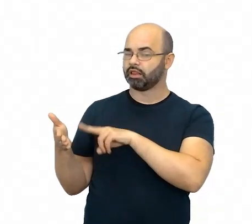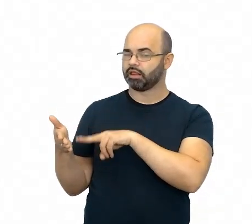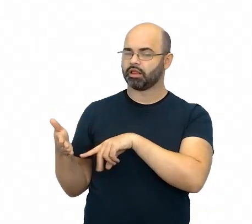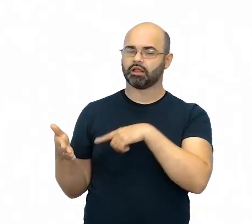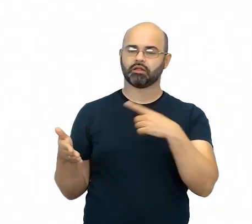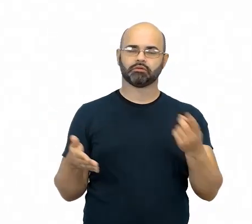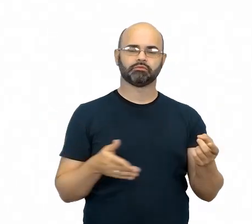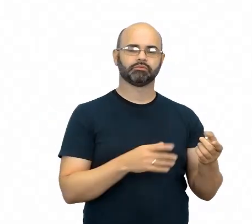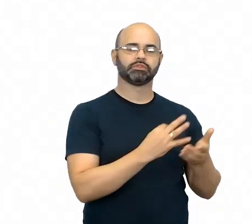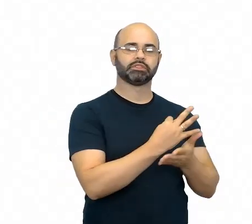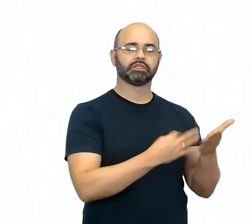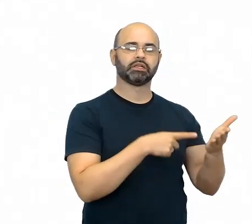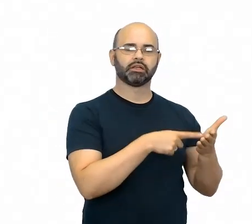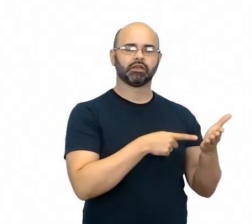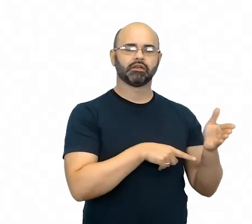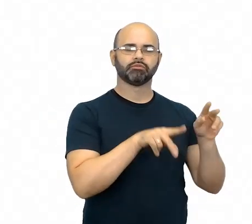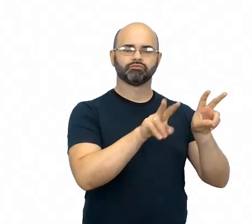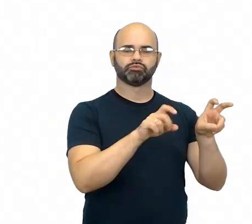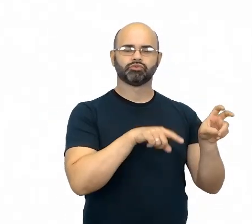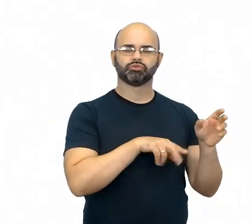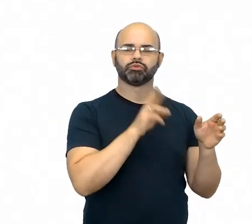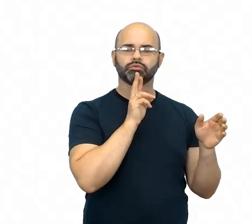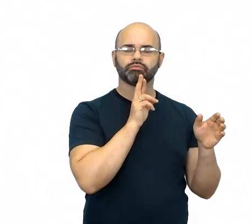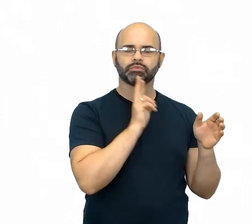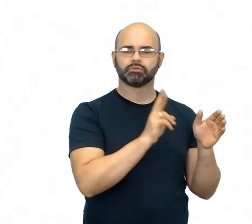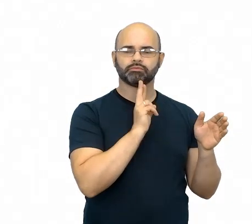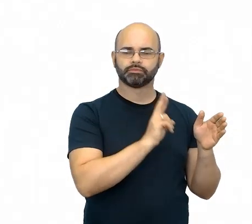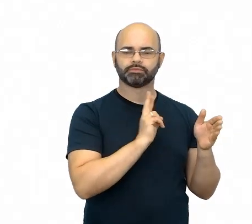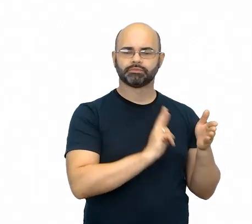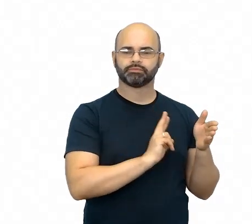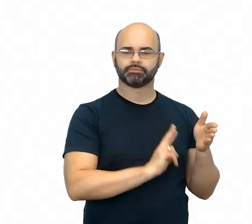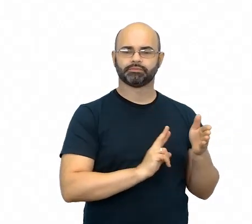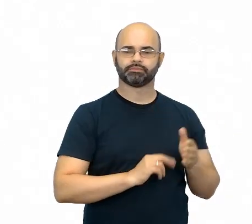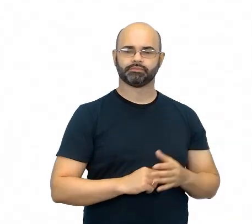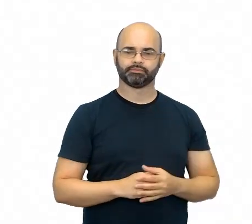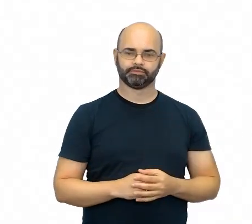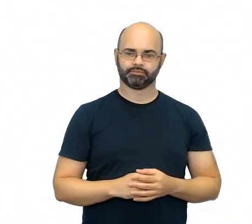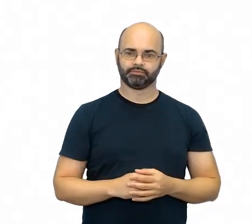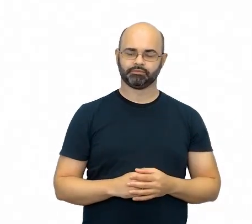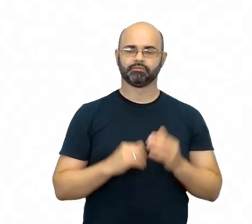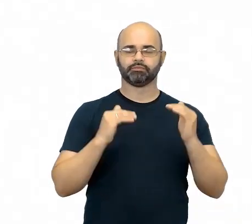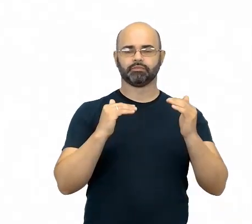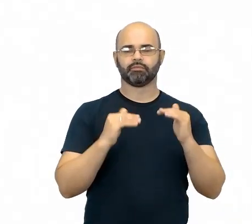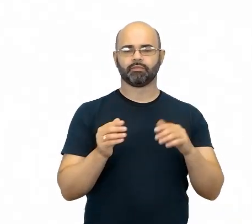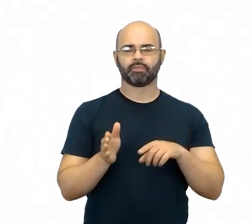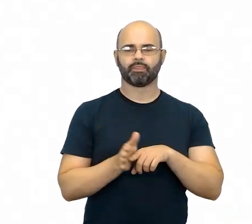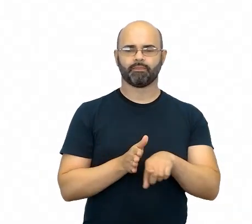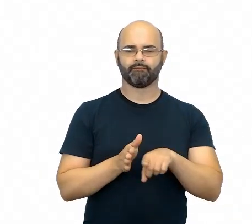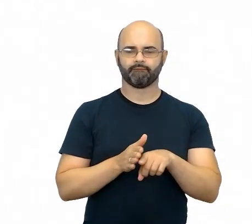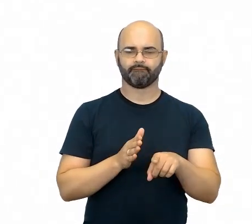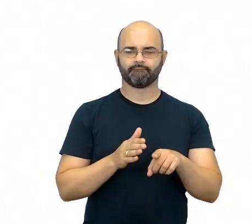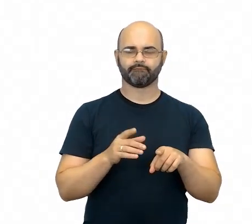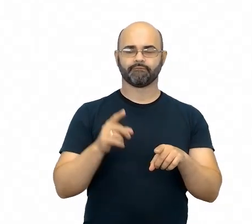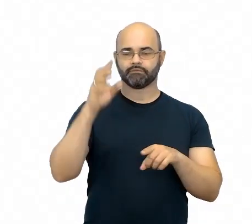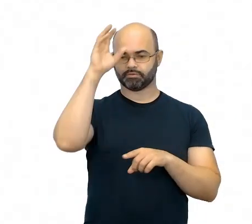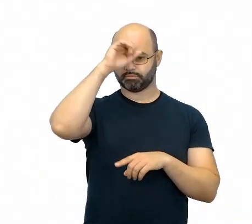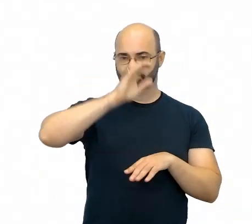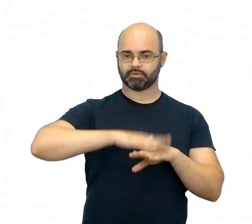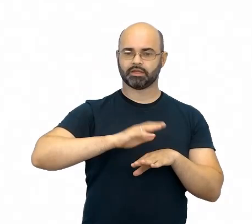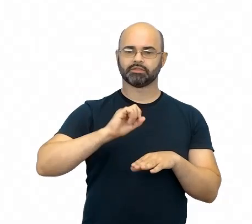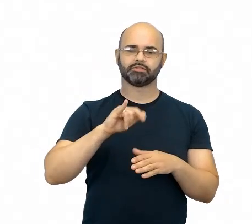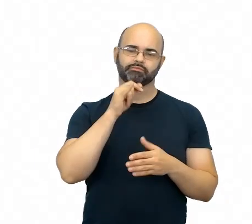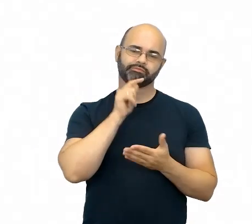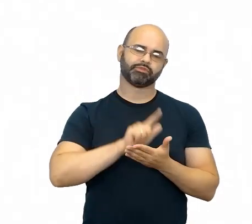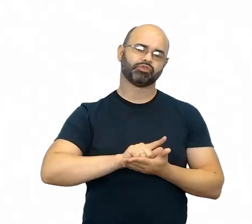2, ficaria mais interessante e promoveria mais aprendizagens se o jornal